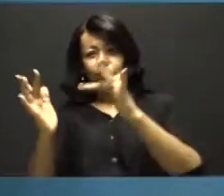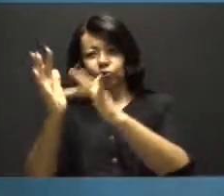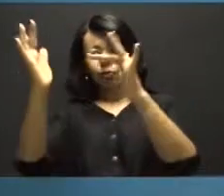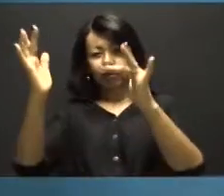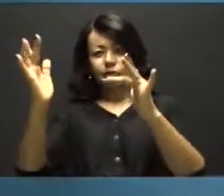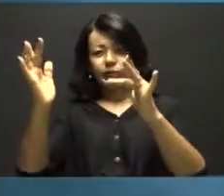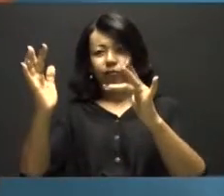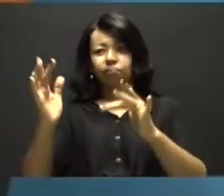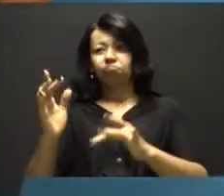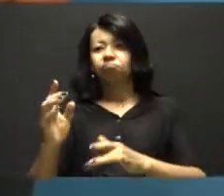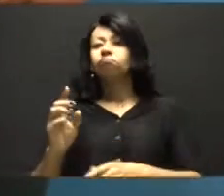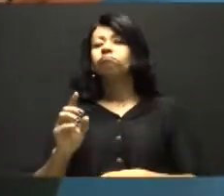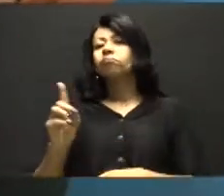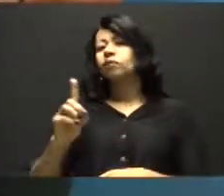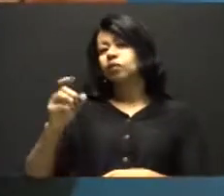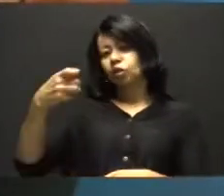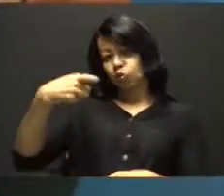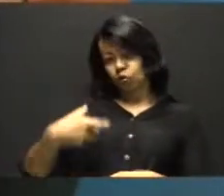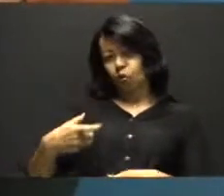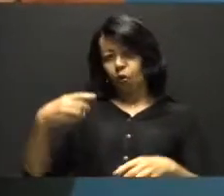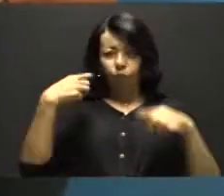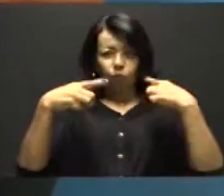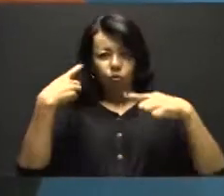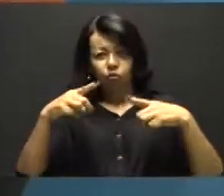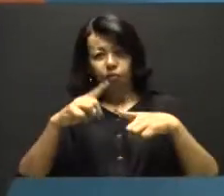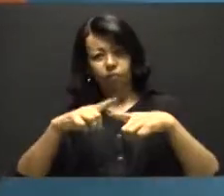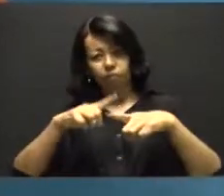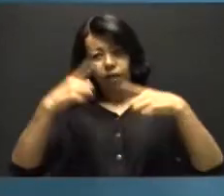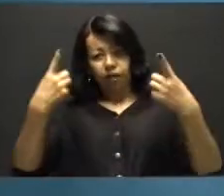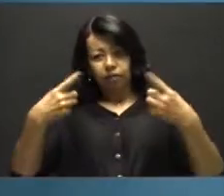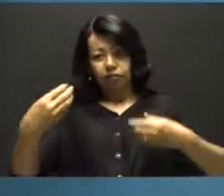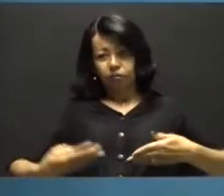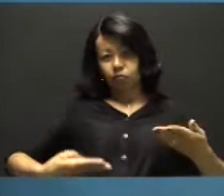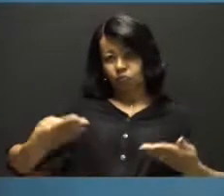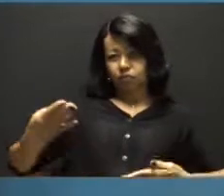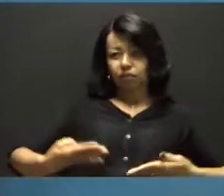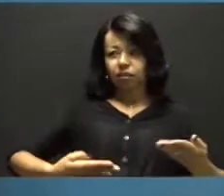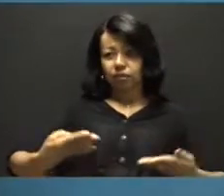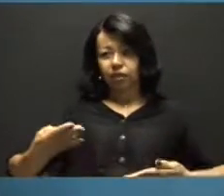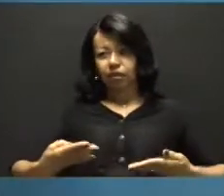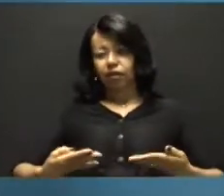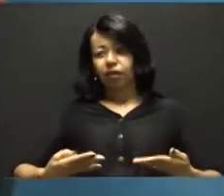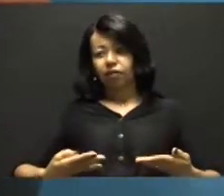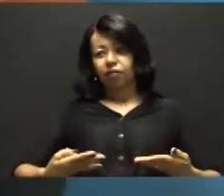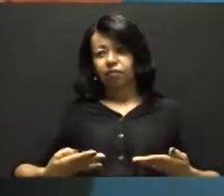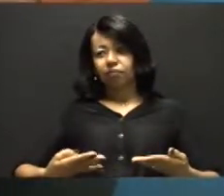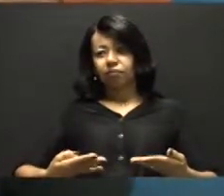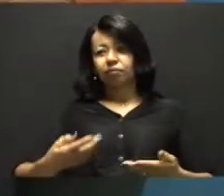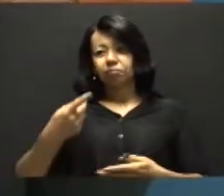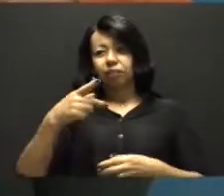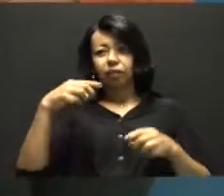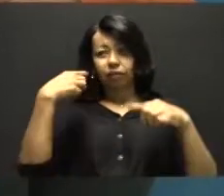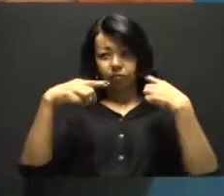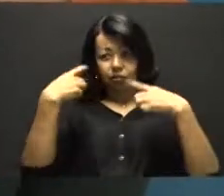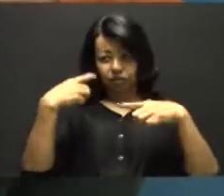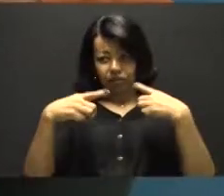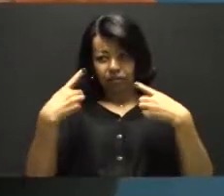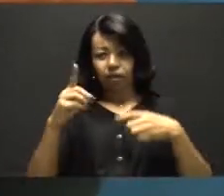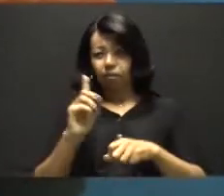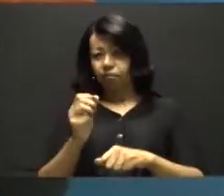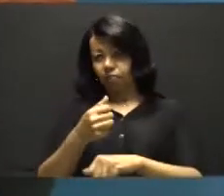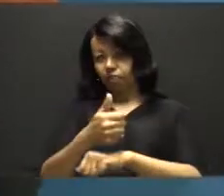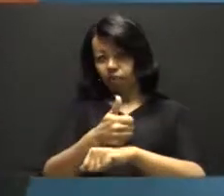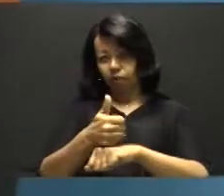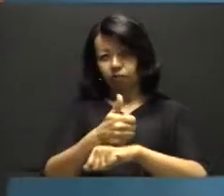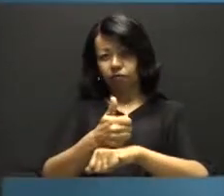eu não sou músico mas eu sou serva do senhor através do ministério da música da gente não sou profissional estou aqui a